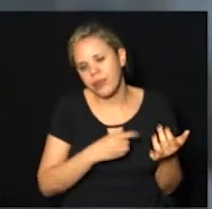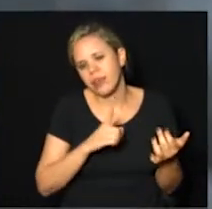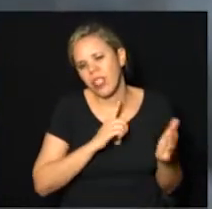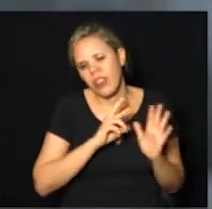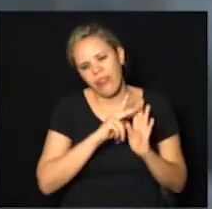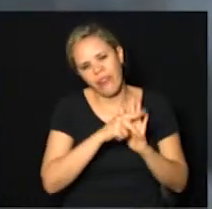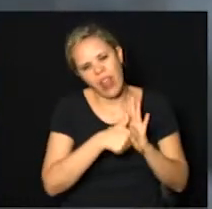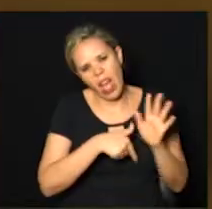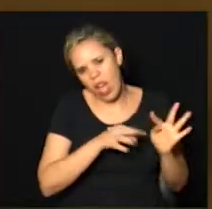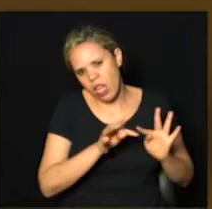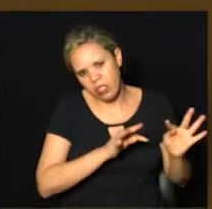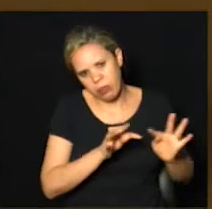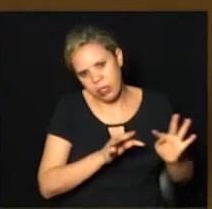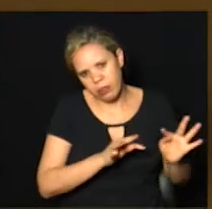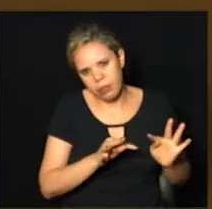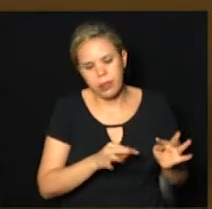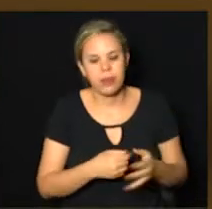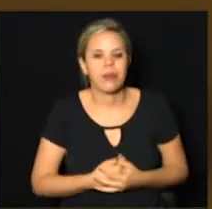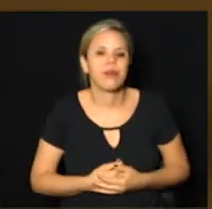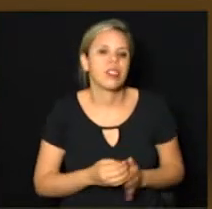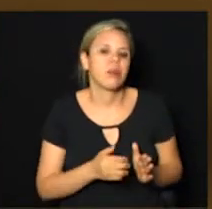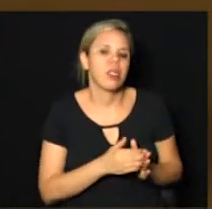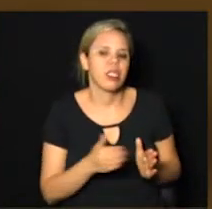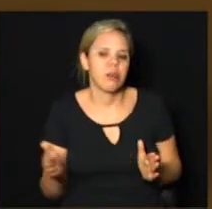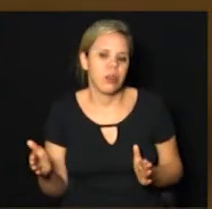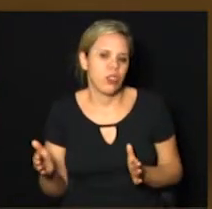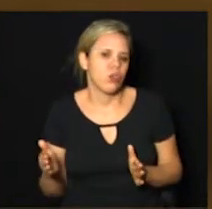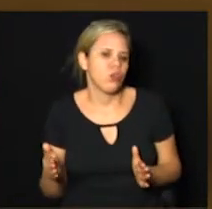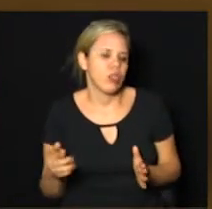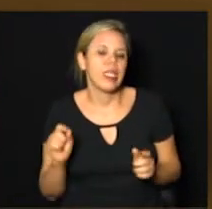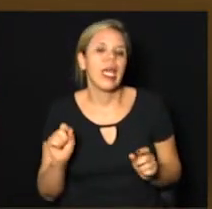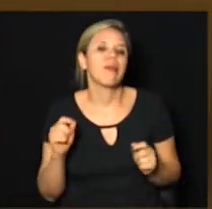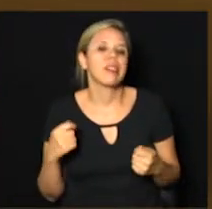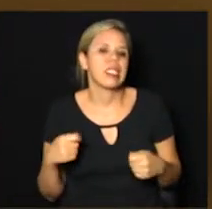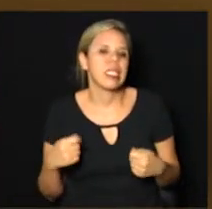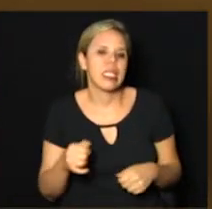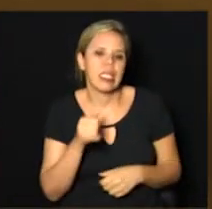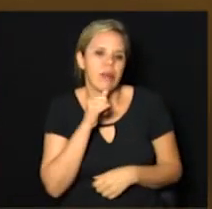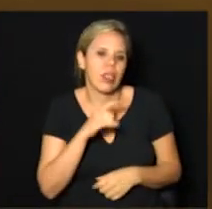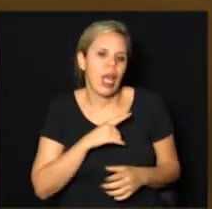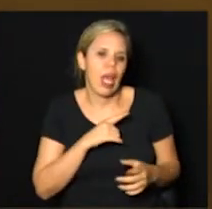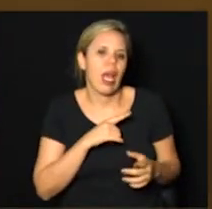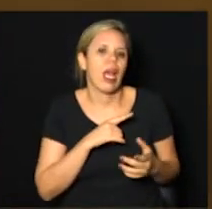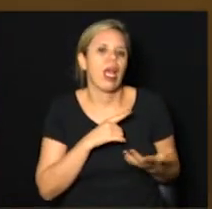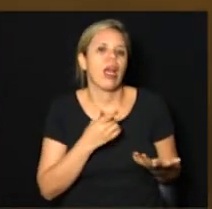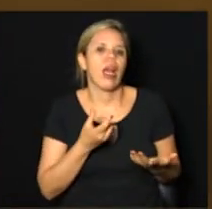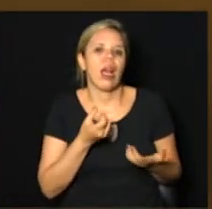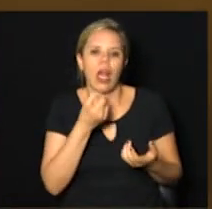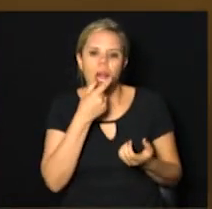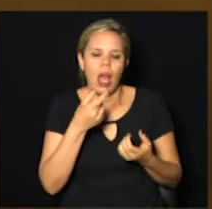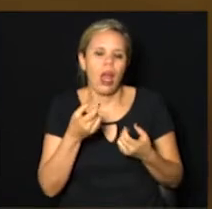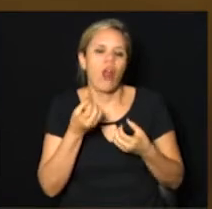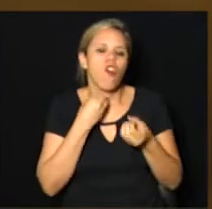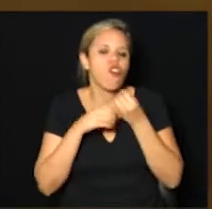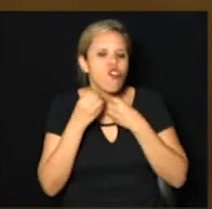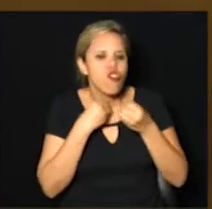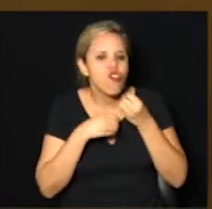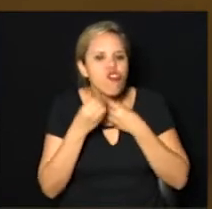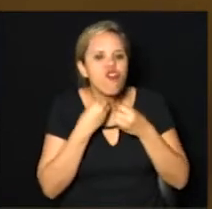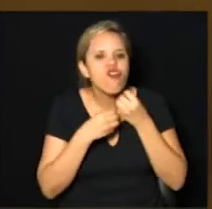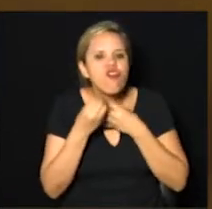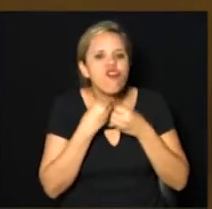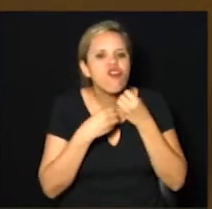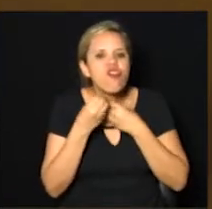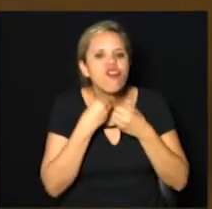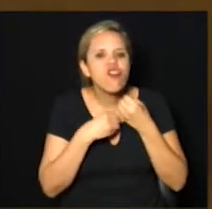existem vários tratamentos para esse período, né? Para quem precisa. A gente tem as terapias hormonais, existem os tratamentos de